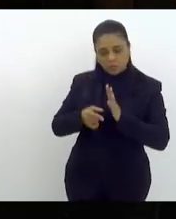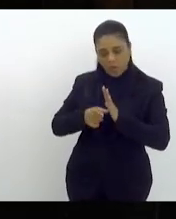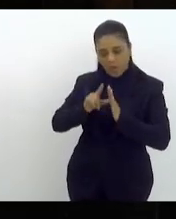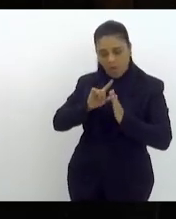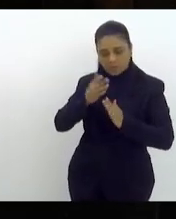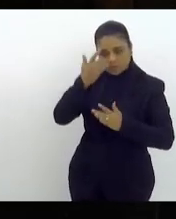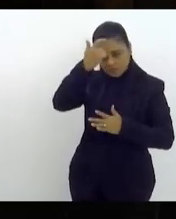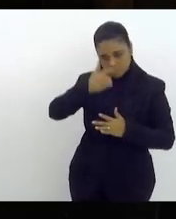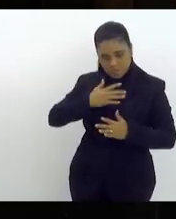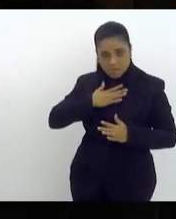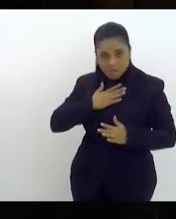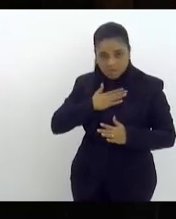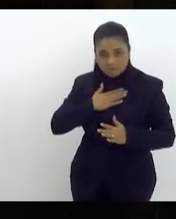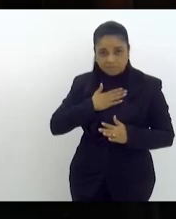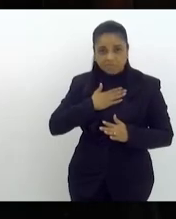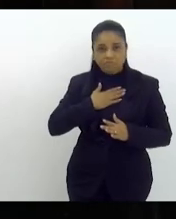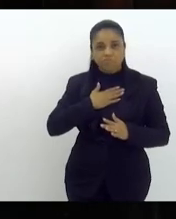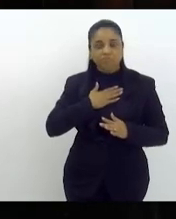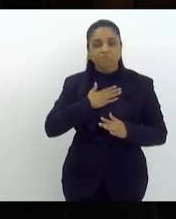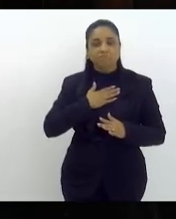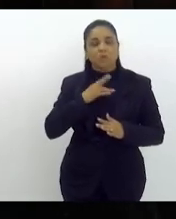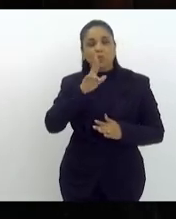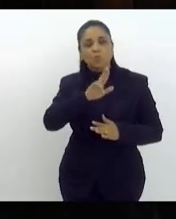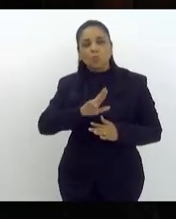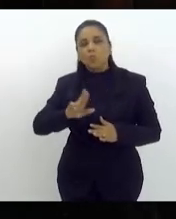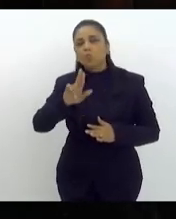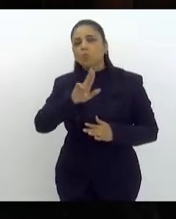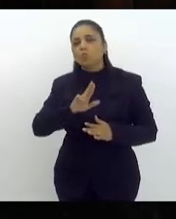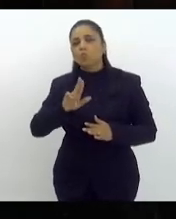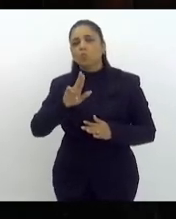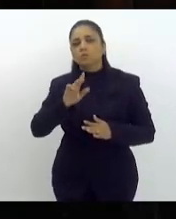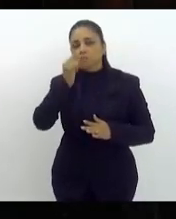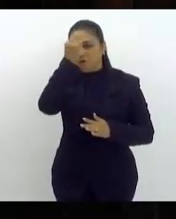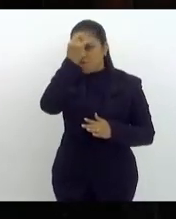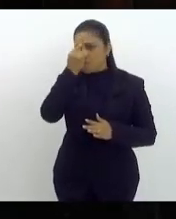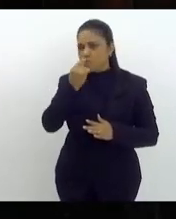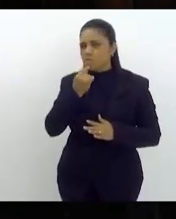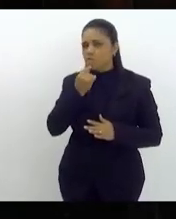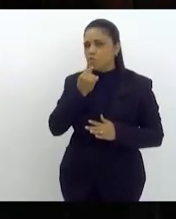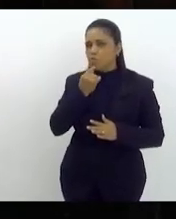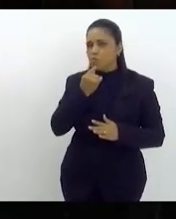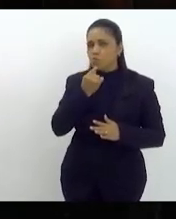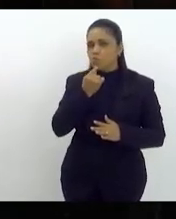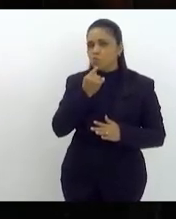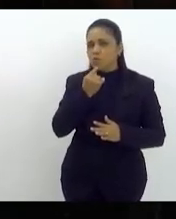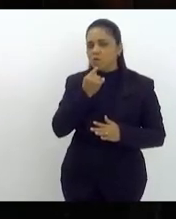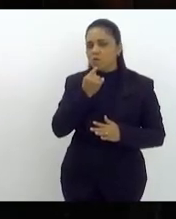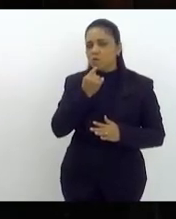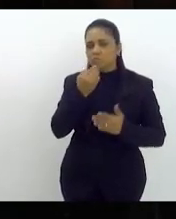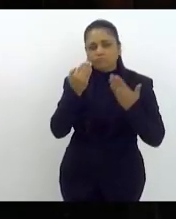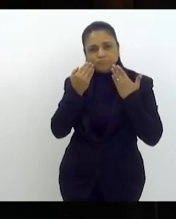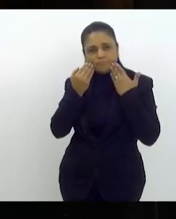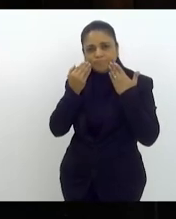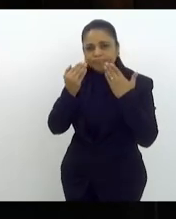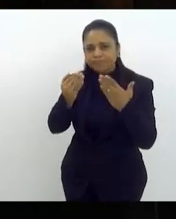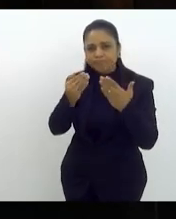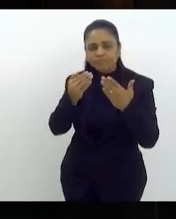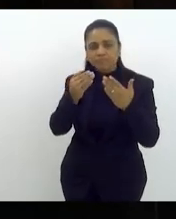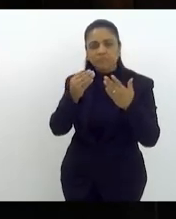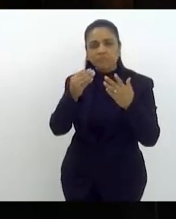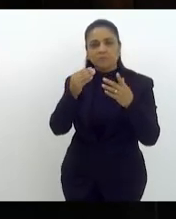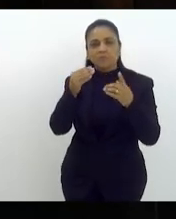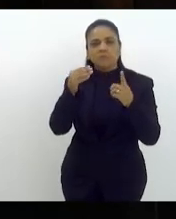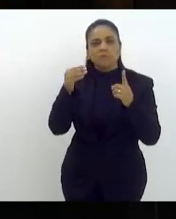Quando faz uma menção e utiliza uma figura de expressão relacionada ao genocídio